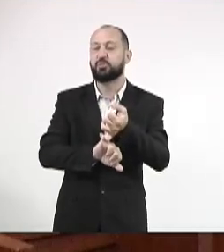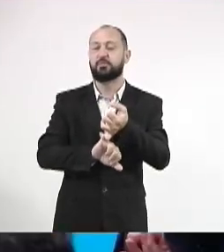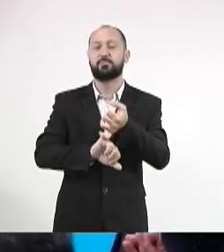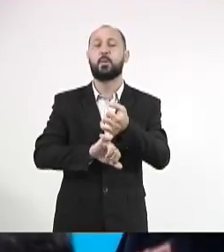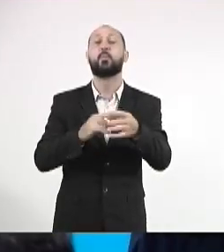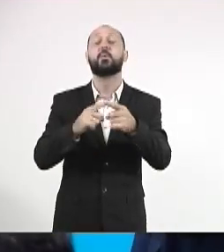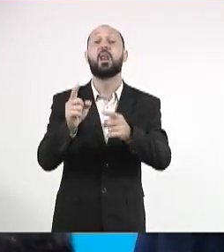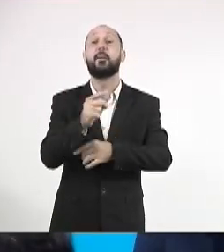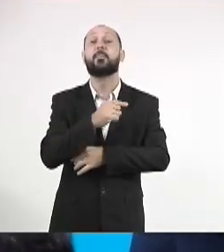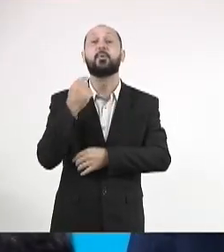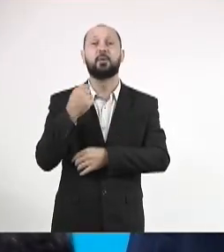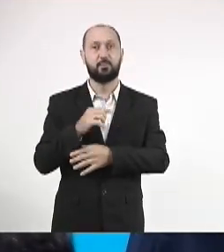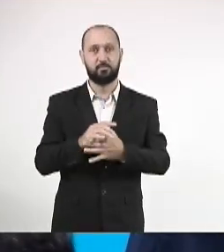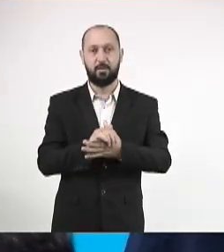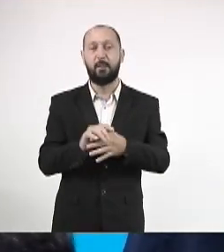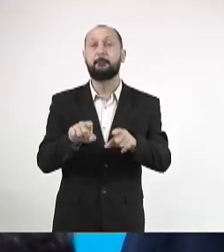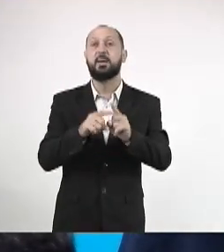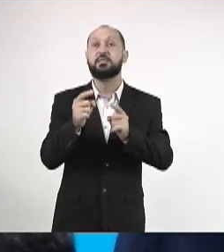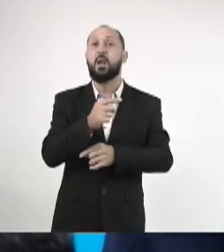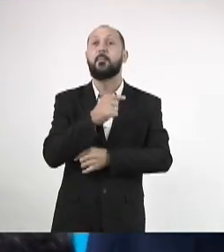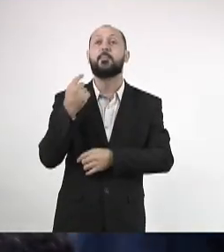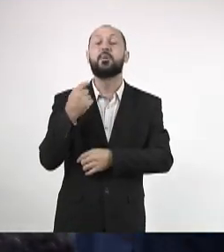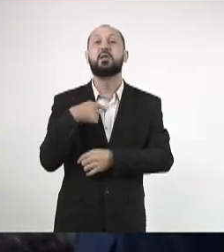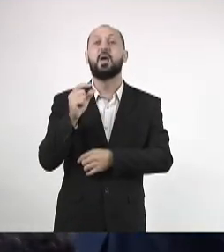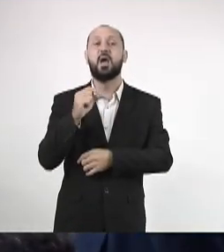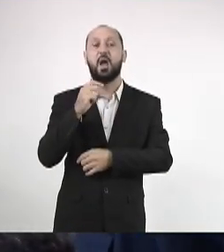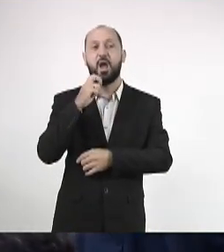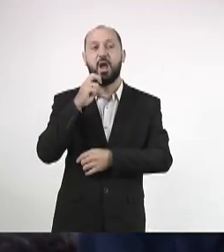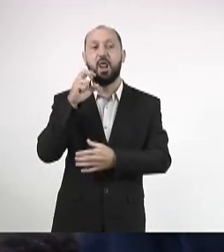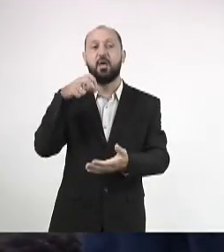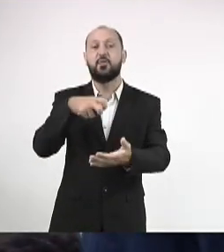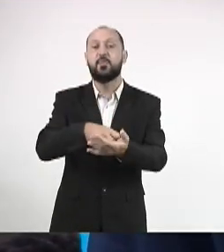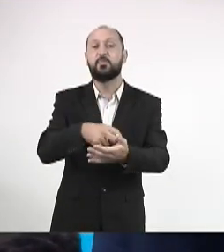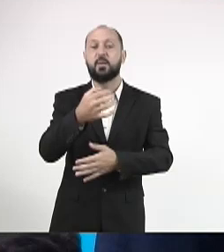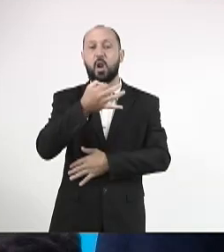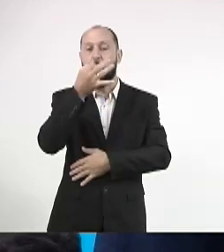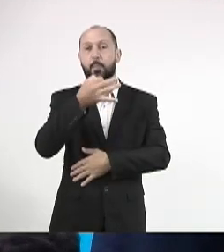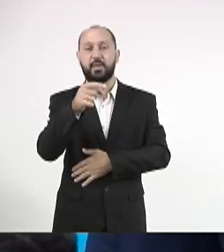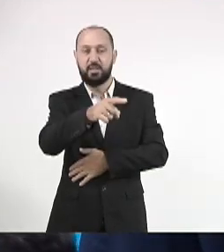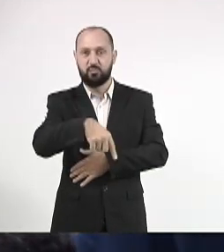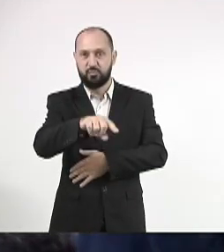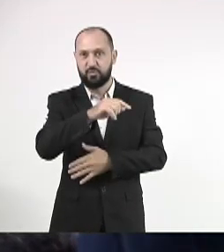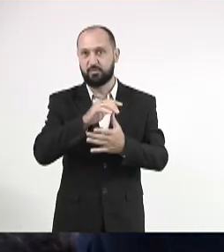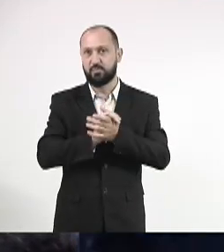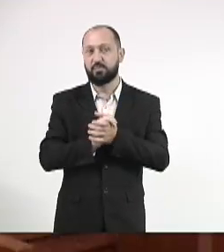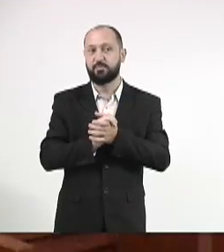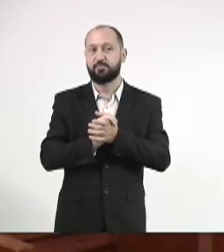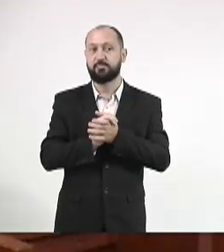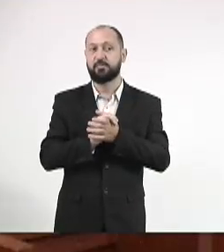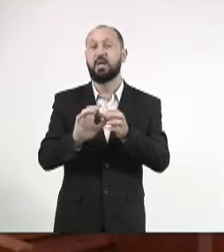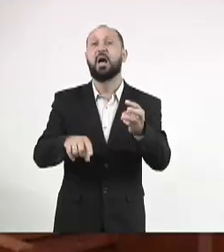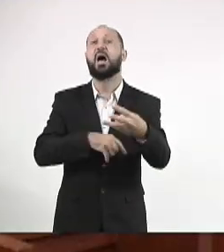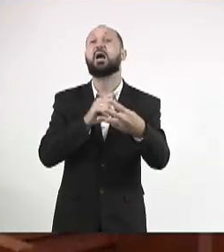ela morreu. Mas mesmo morta, ela foi condenada pela opinião pública. A